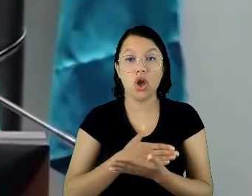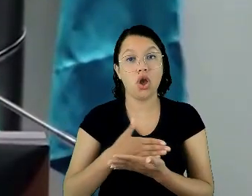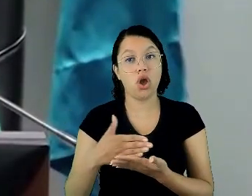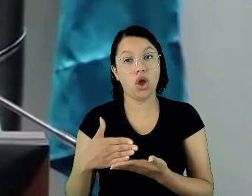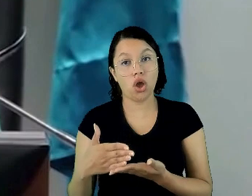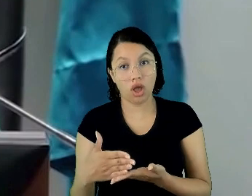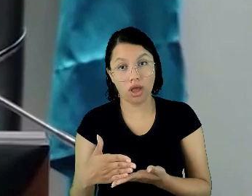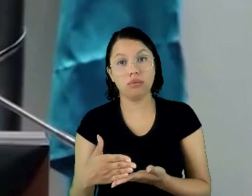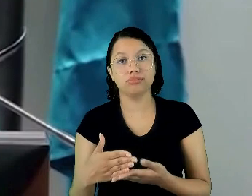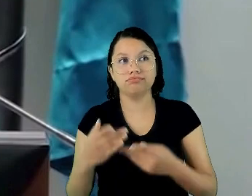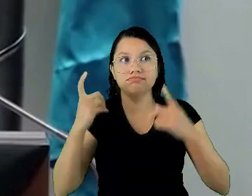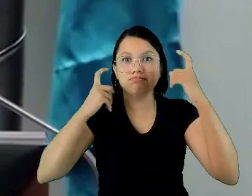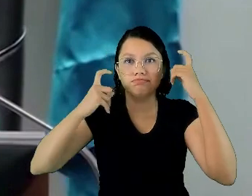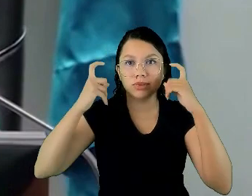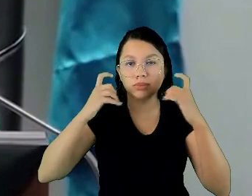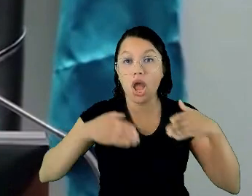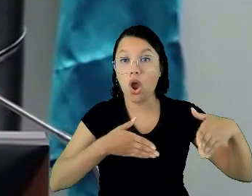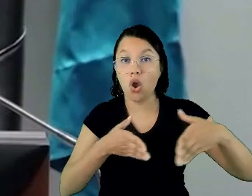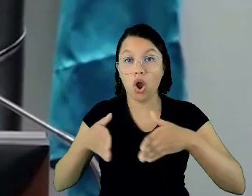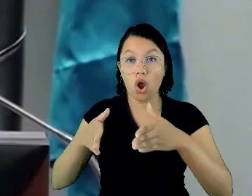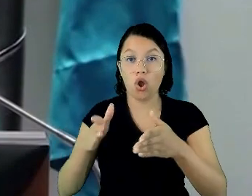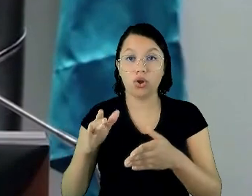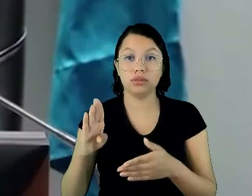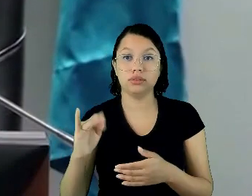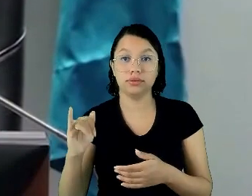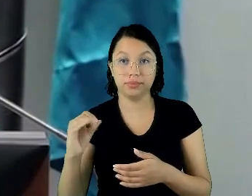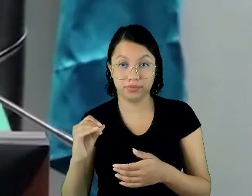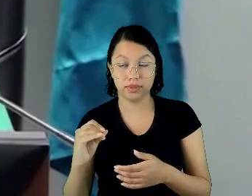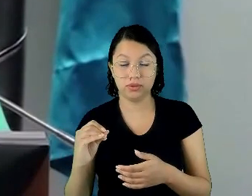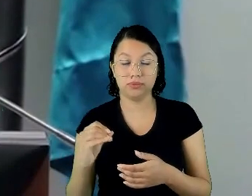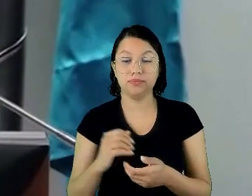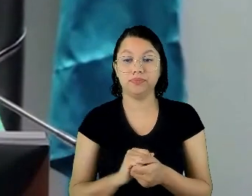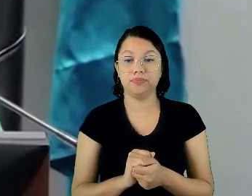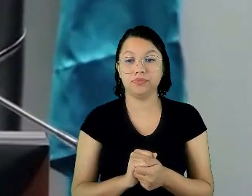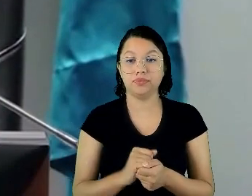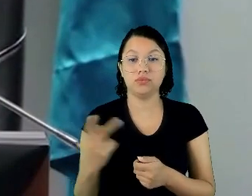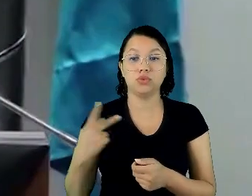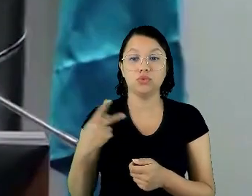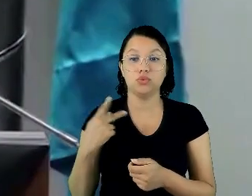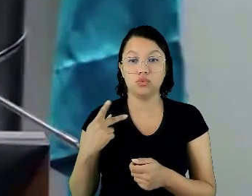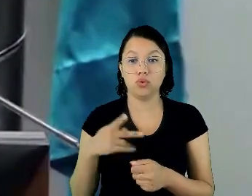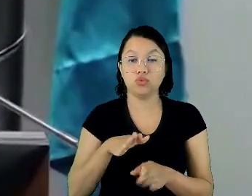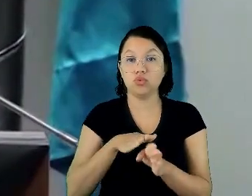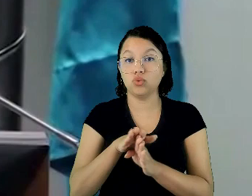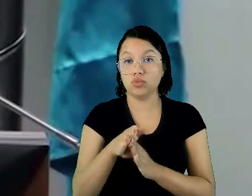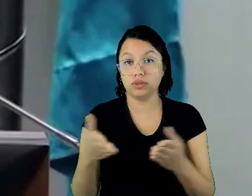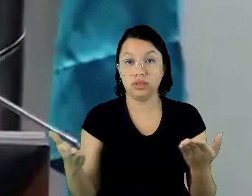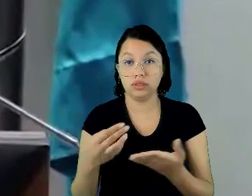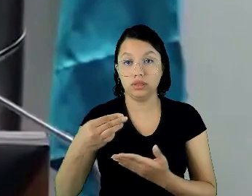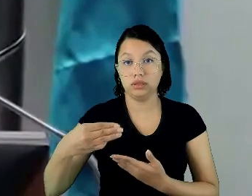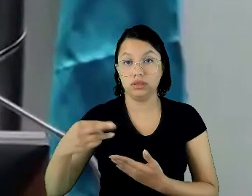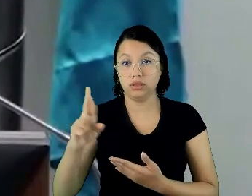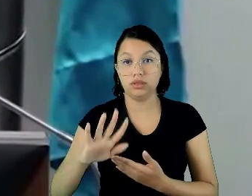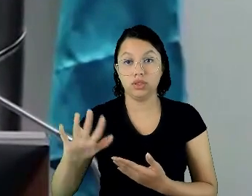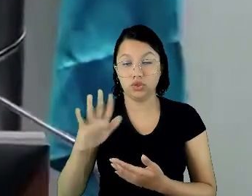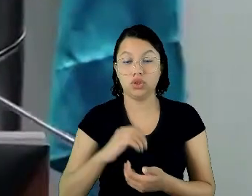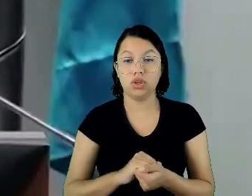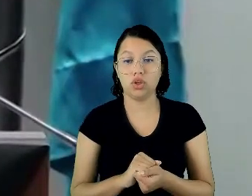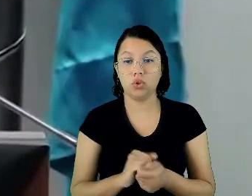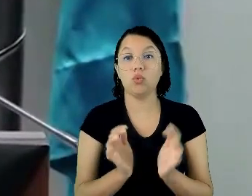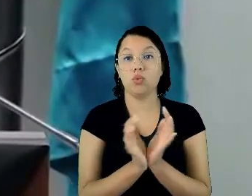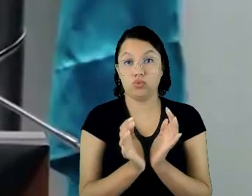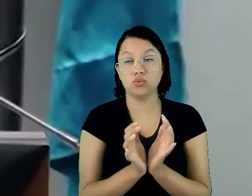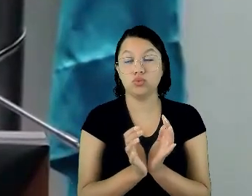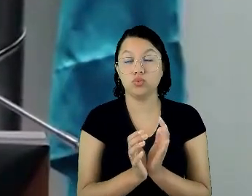bioceânica e, recentemente, o nosso conselho aqui da Terceira Região aprovou o encaminhamento de um projeto